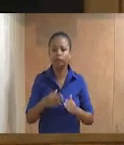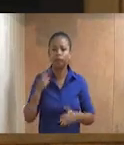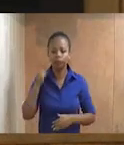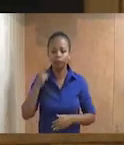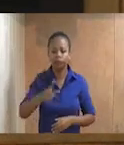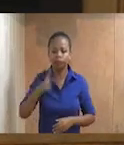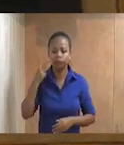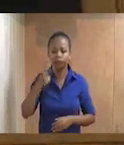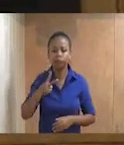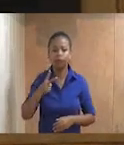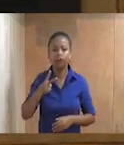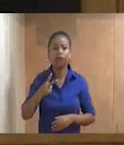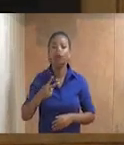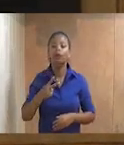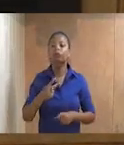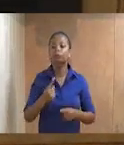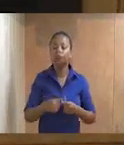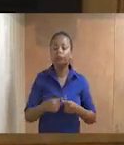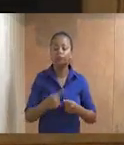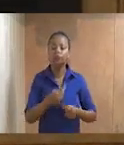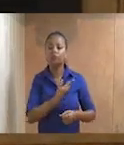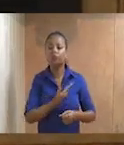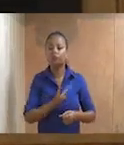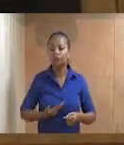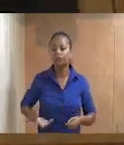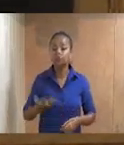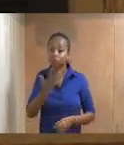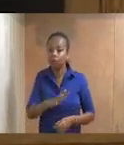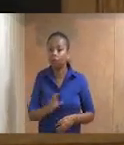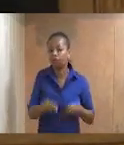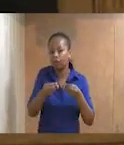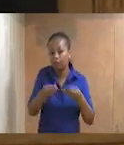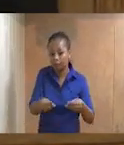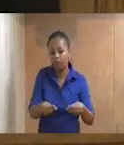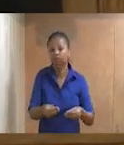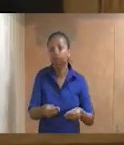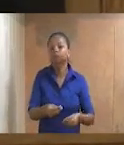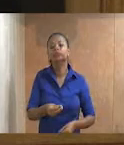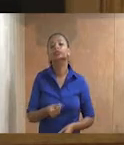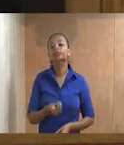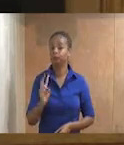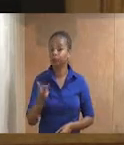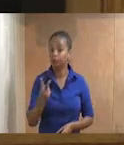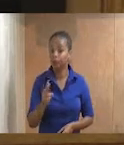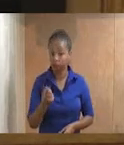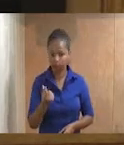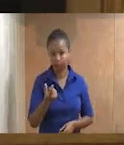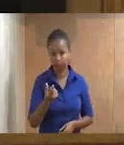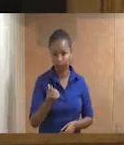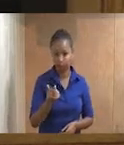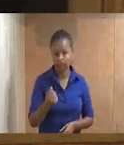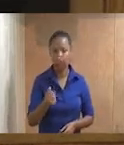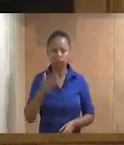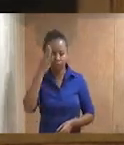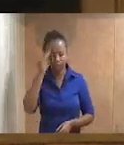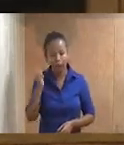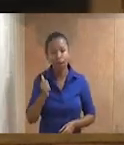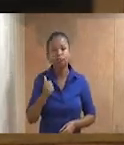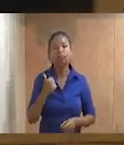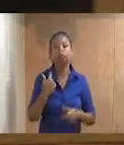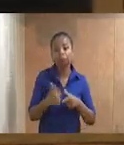não é isso que o governo gostaria de estar dando. Todo mundo sabe da crise que nós temos em nosso país